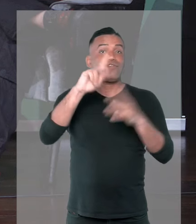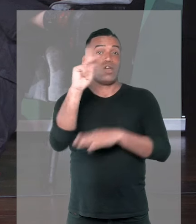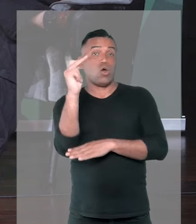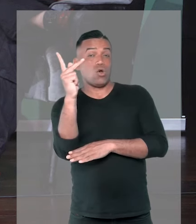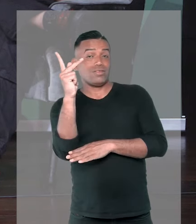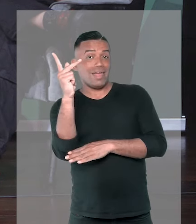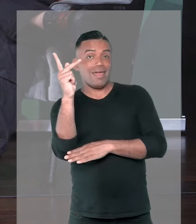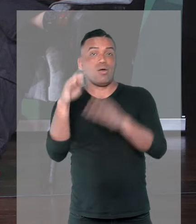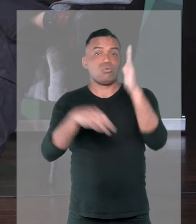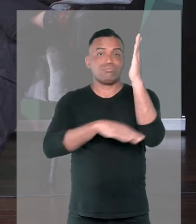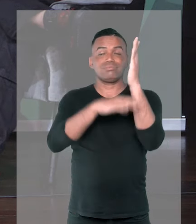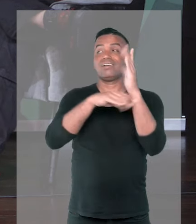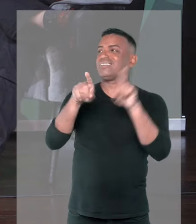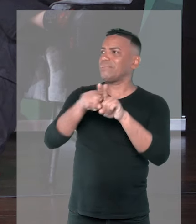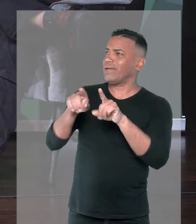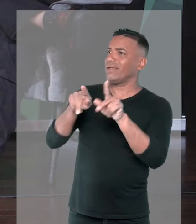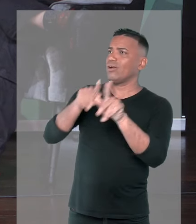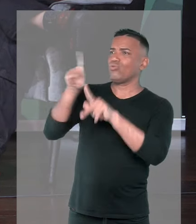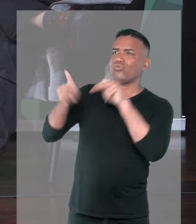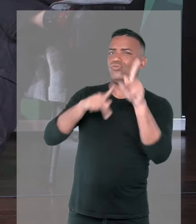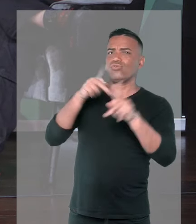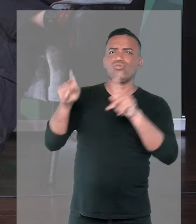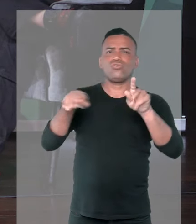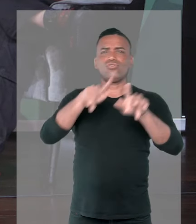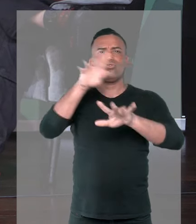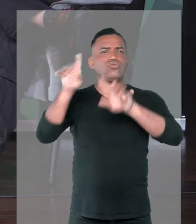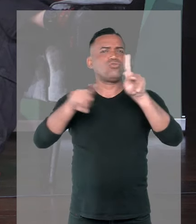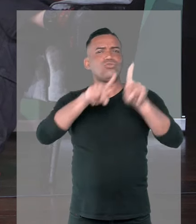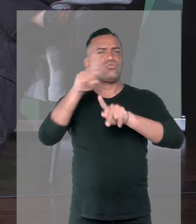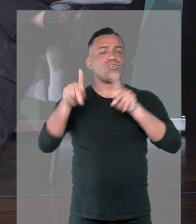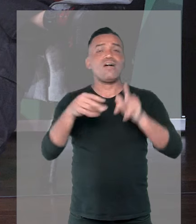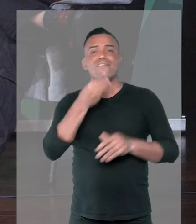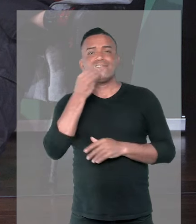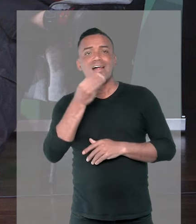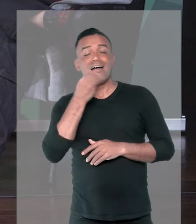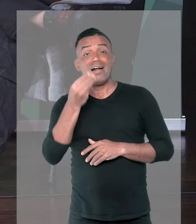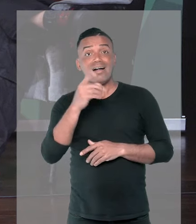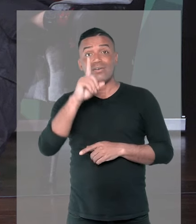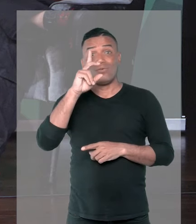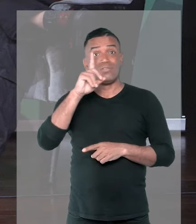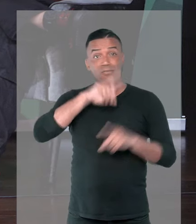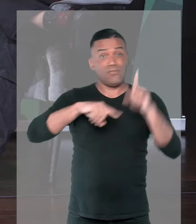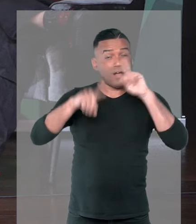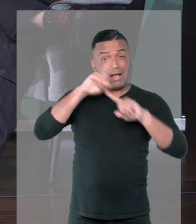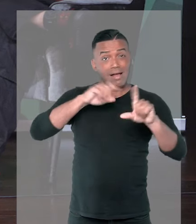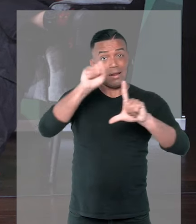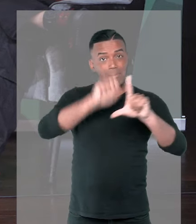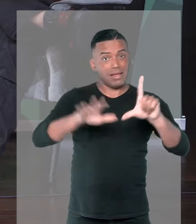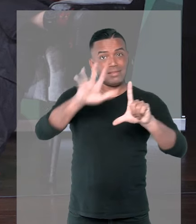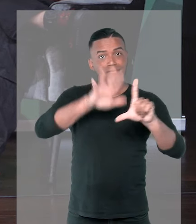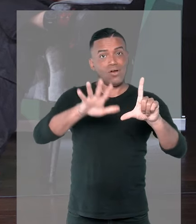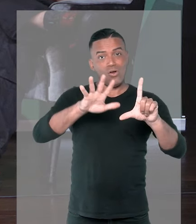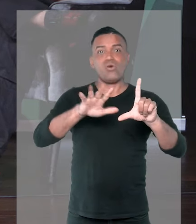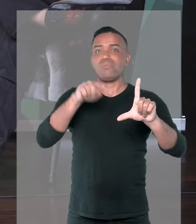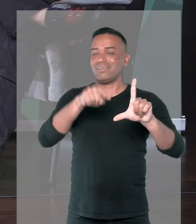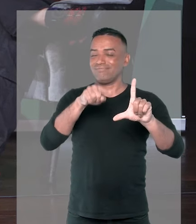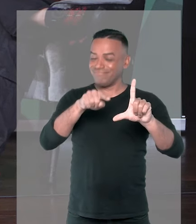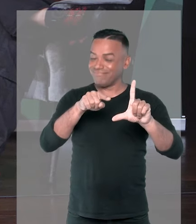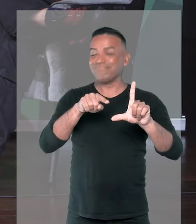aqui até o ar condicionado que tá fraco ainda T pisando Ioná tá fraco deve ser alguma falha da plataforma E por aí vai da plataforma de